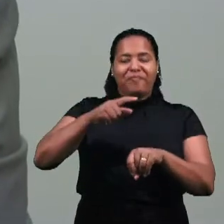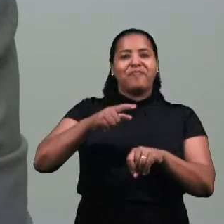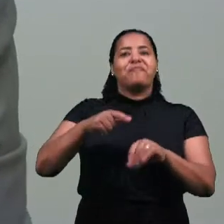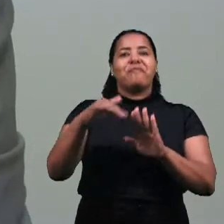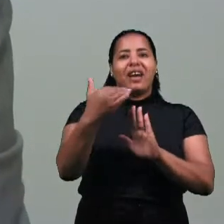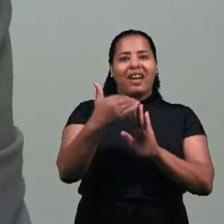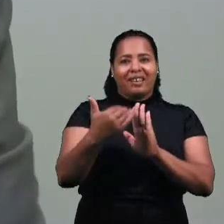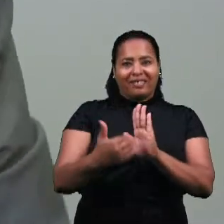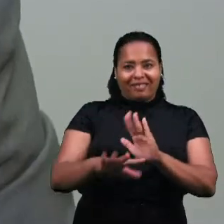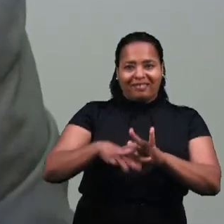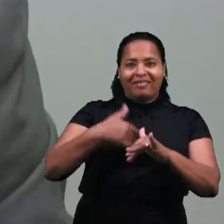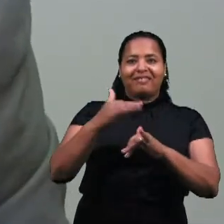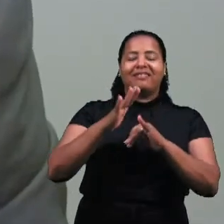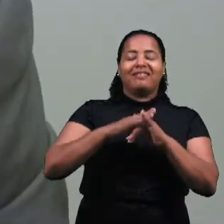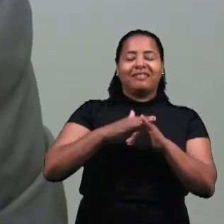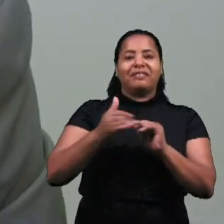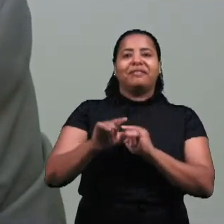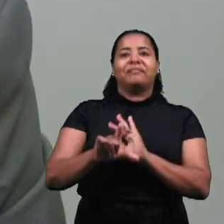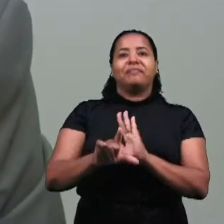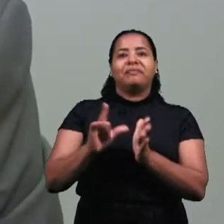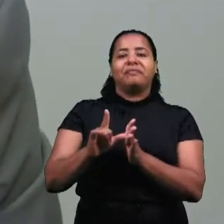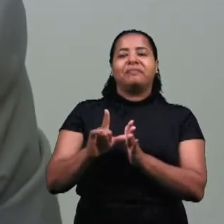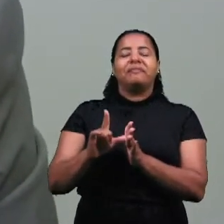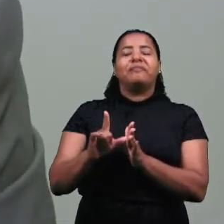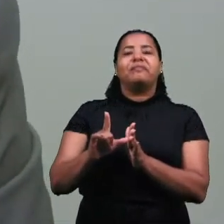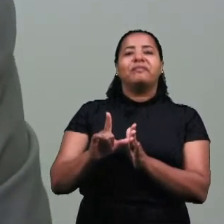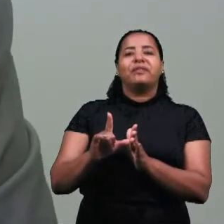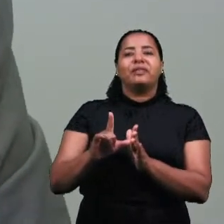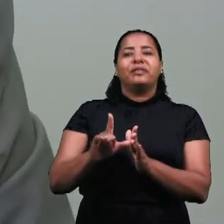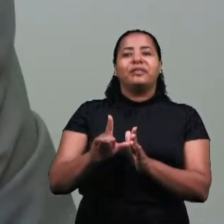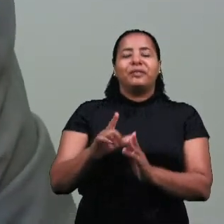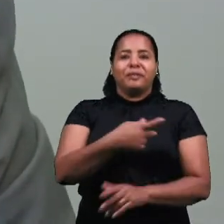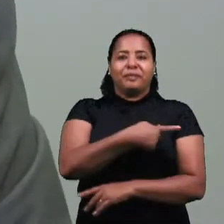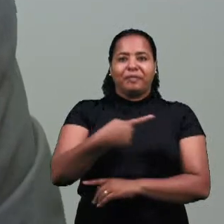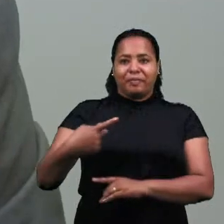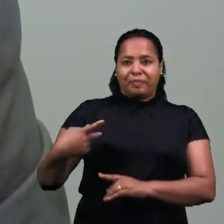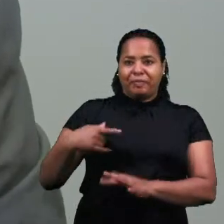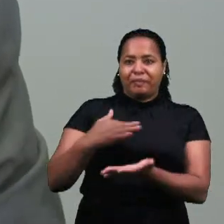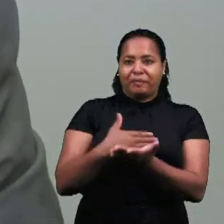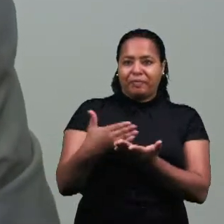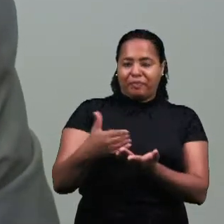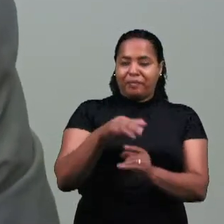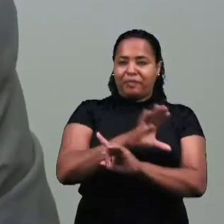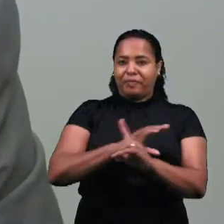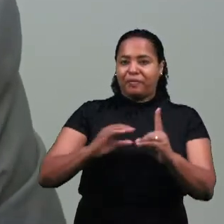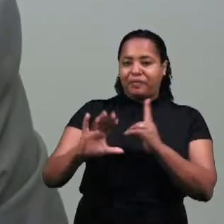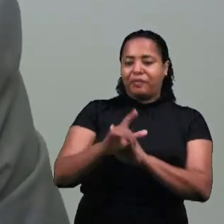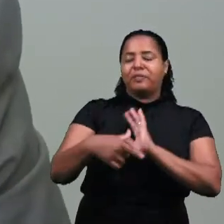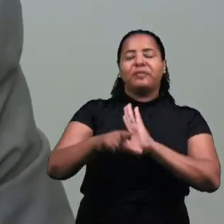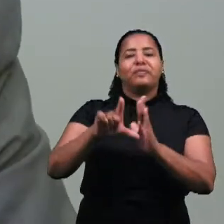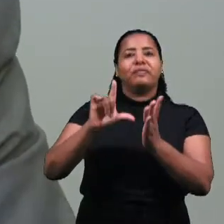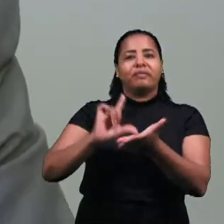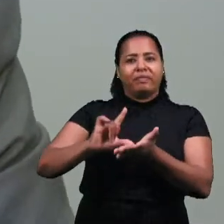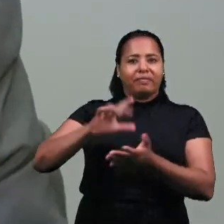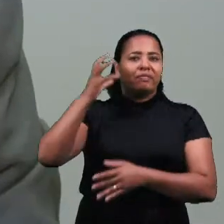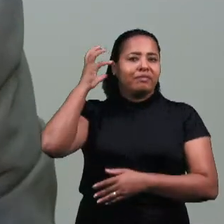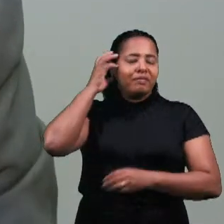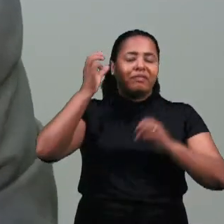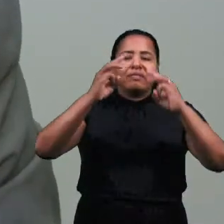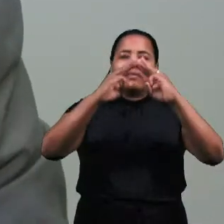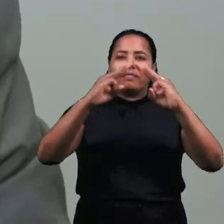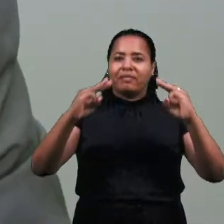o pastor que conduzirá o culto, ele passa aqui pela Rádio Manaim, aqui nos estúdios da Rádio Manaim, de onde